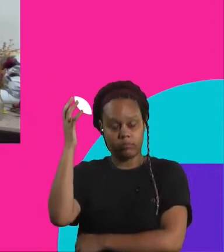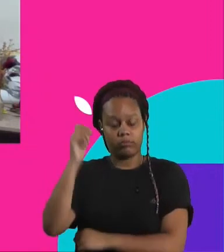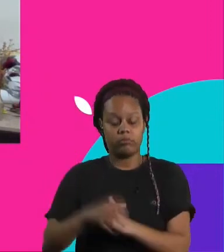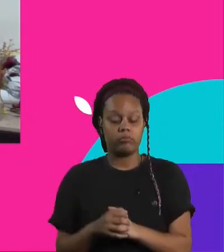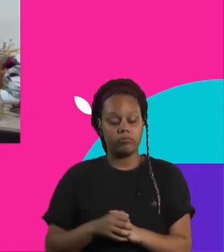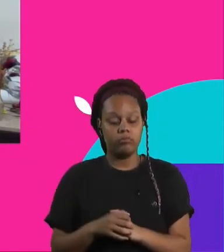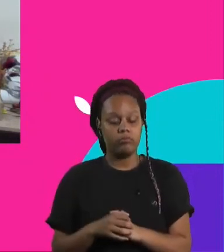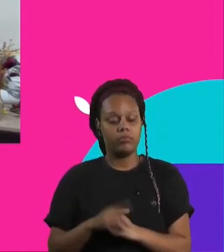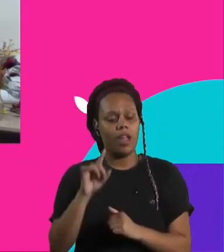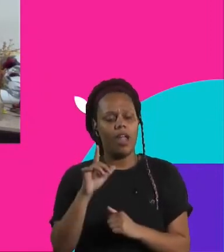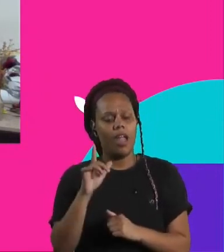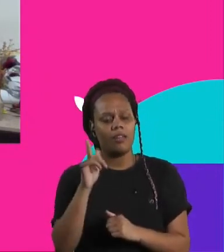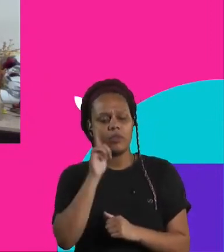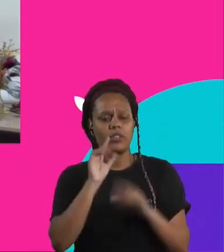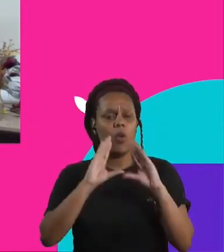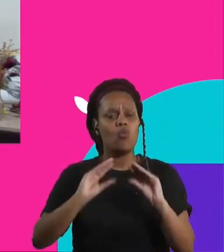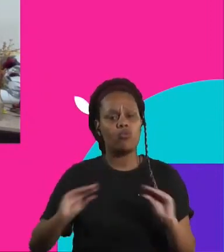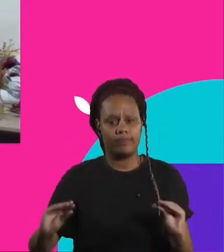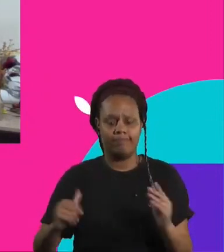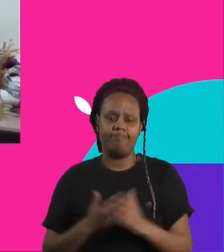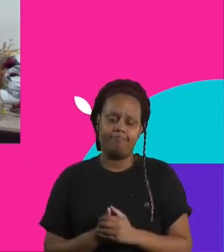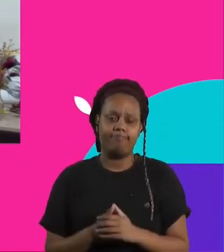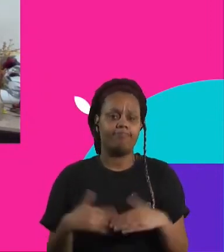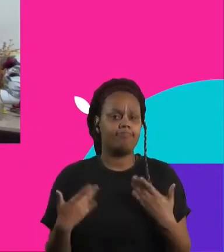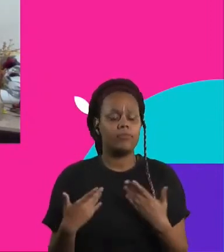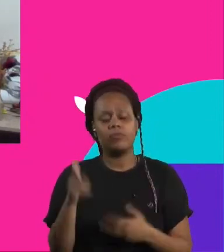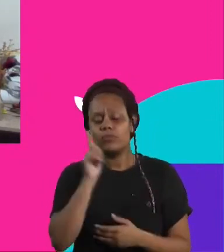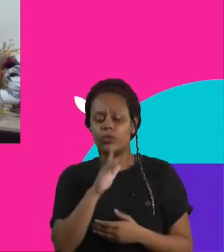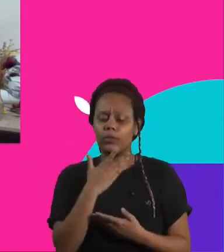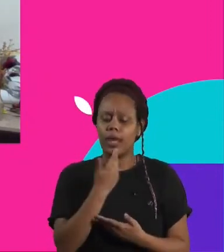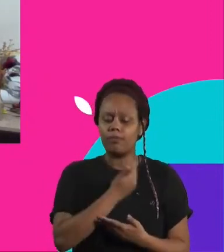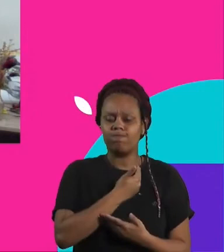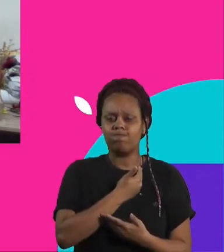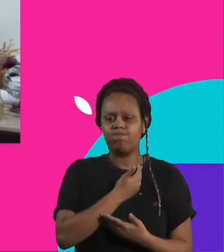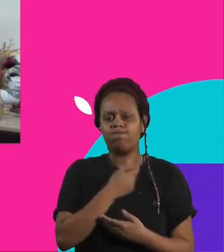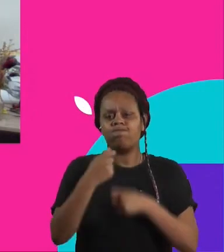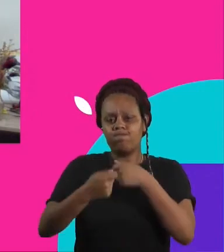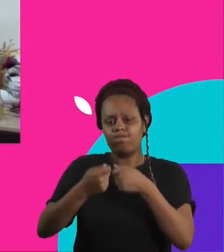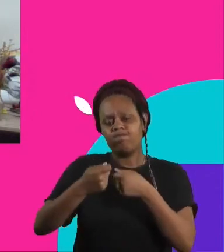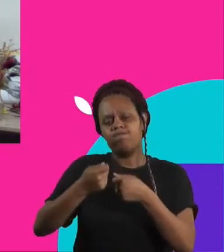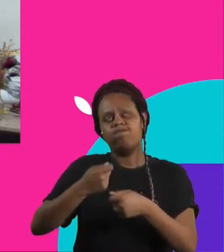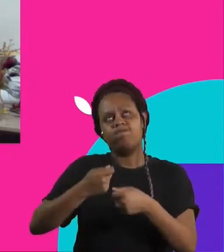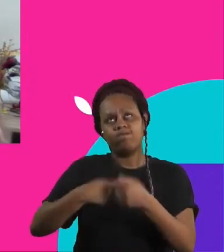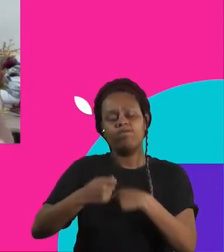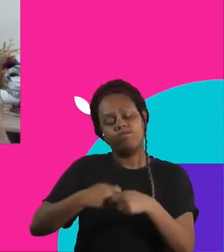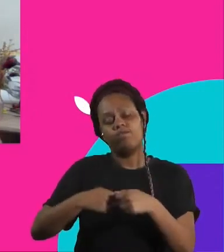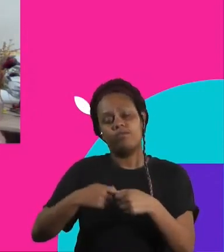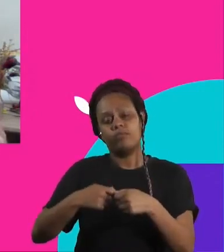mais palpáveis, mais curto prazo, que são mais governáveis pelas pessoas. Então, eu tenho o objetivo que as pessoas